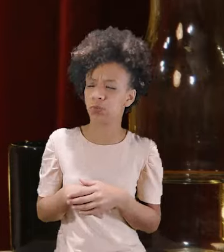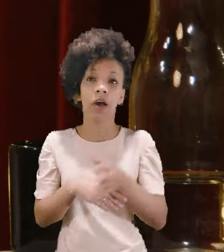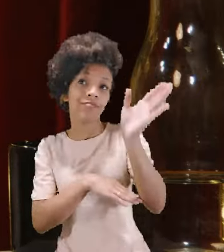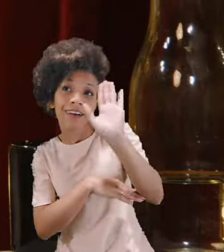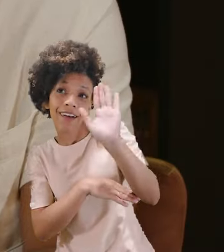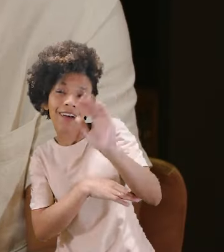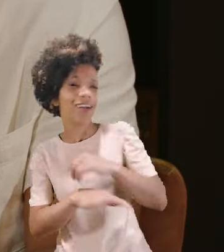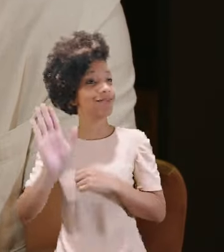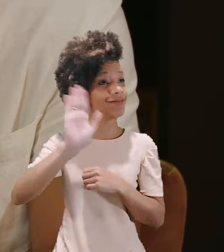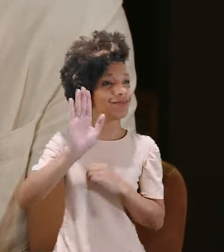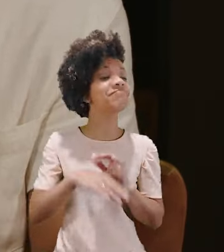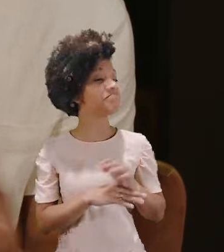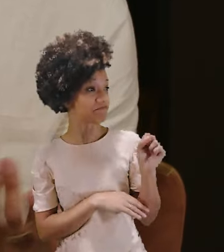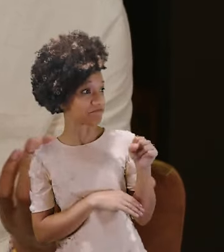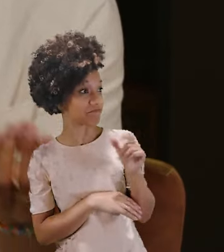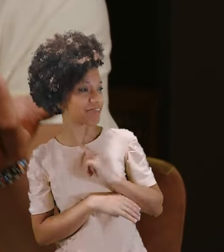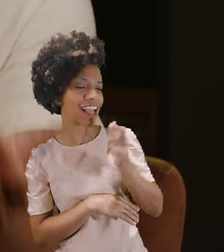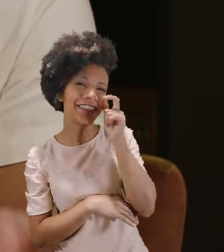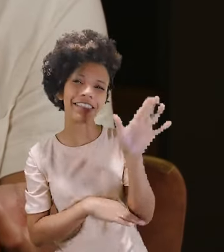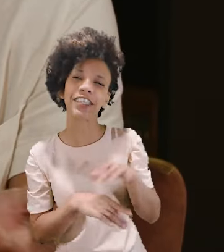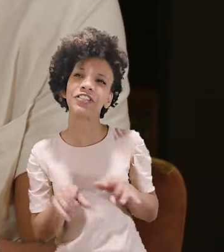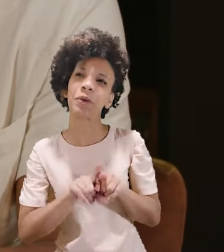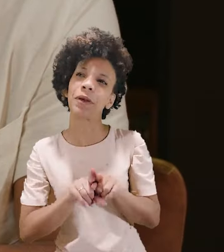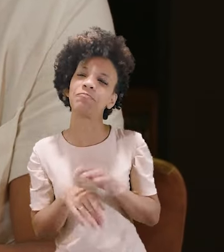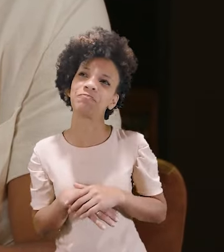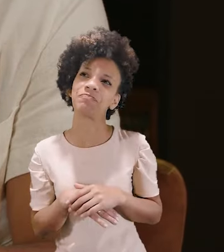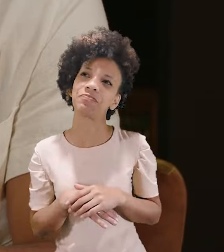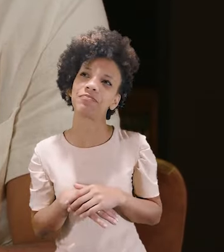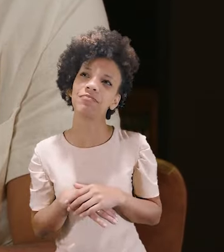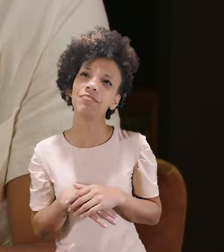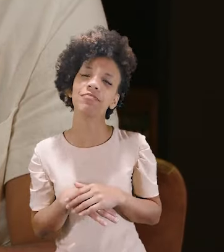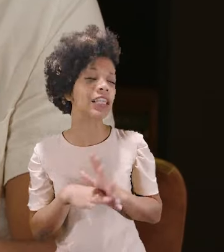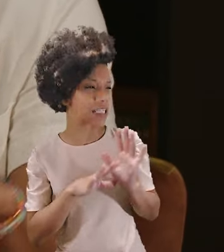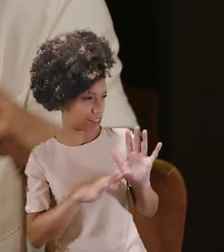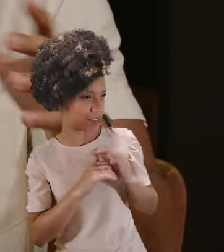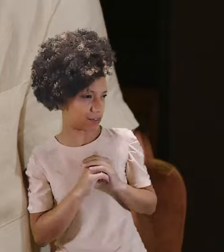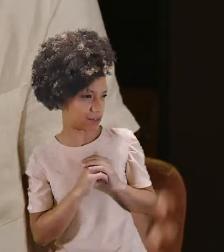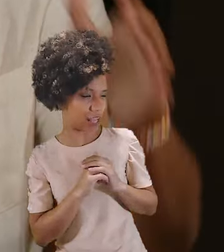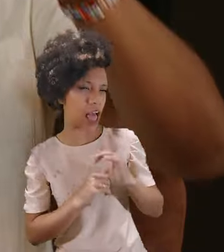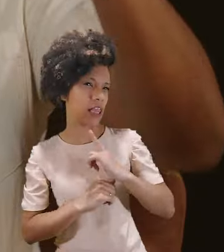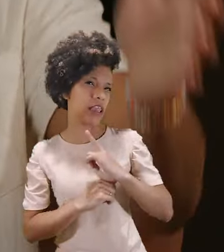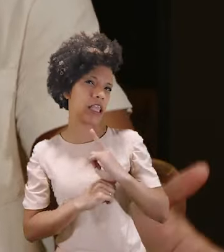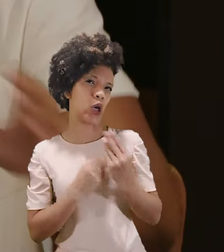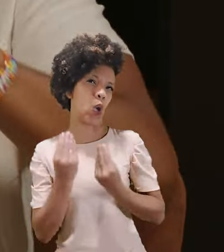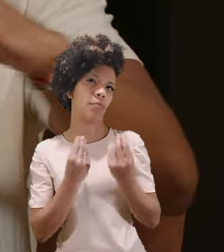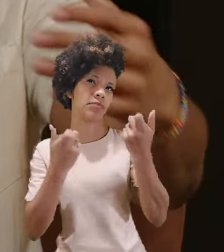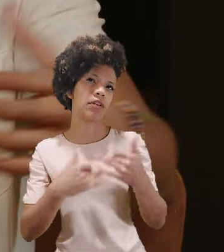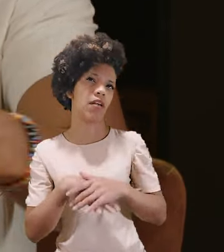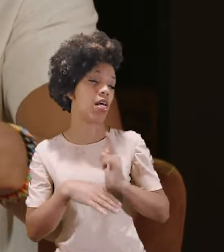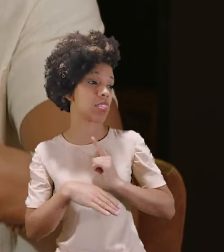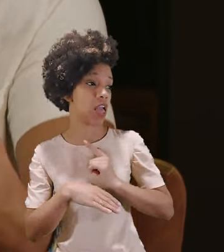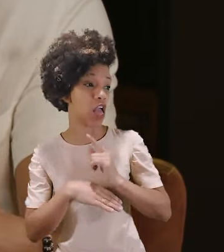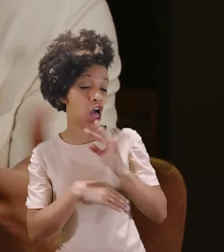eles dão tchau fim então uma coisa interessante também que a gente tem uns como